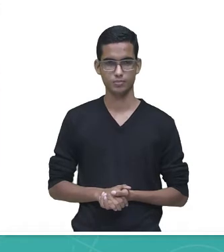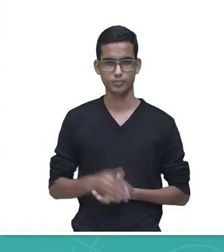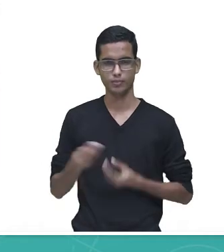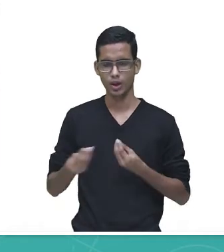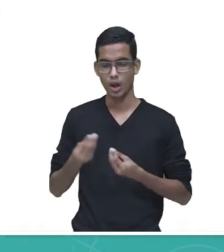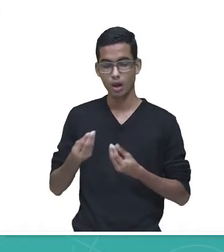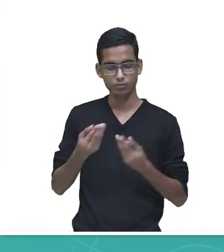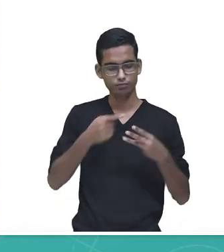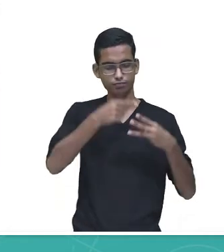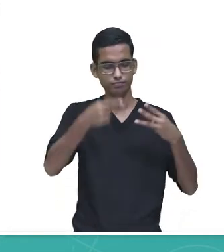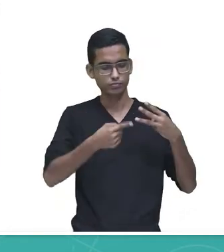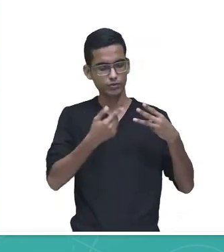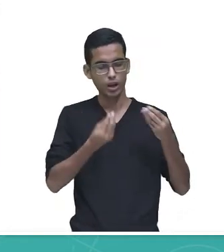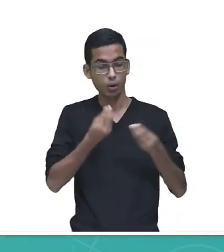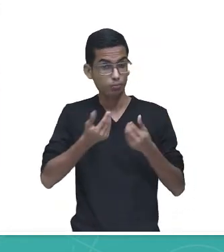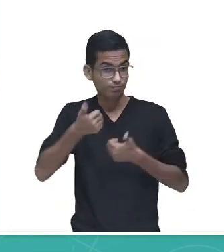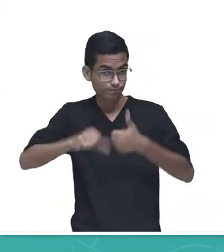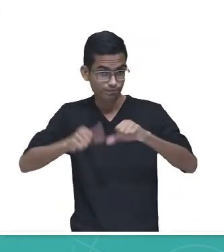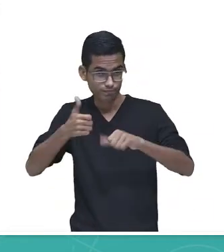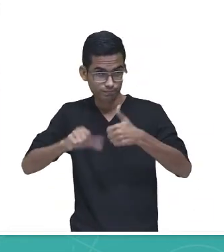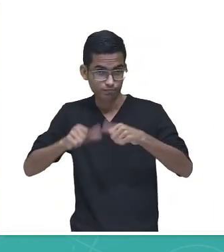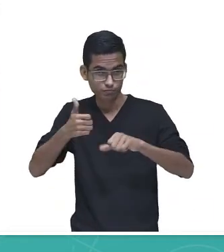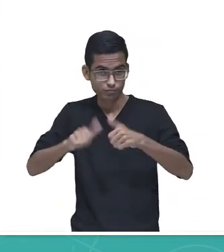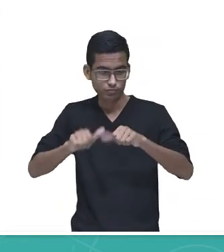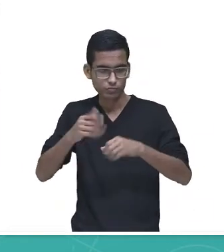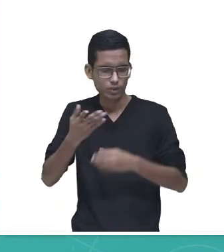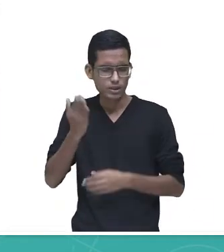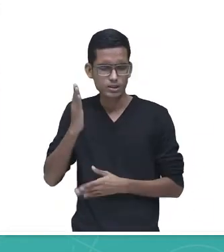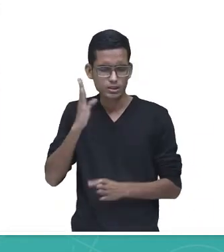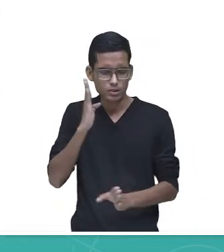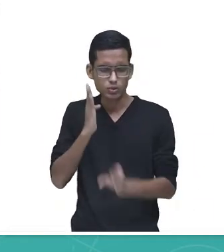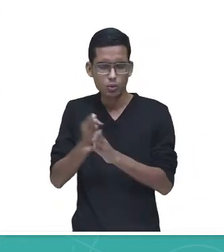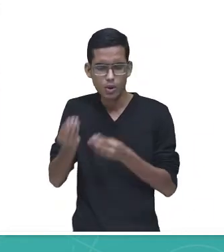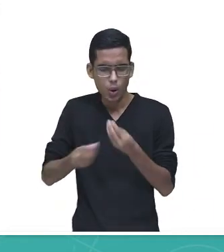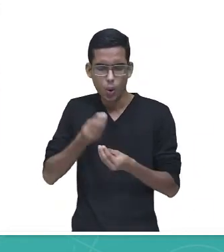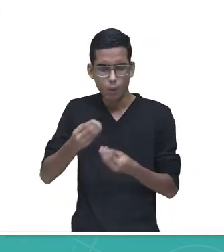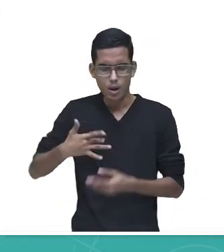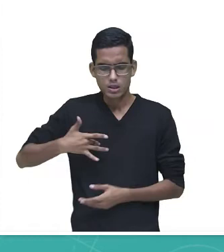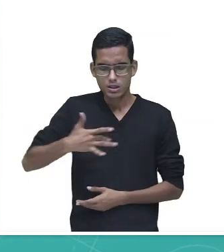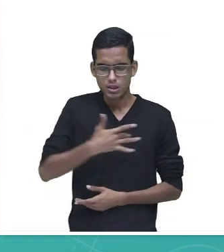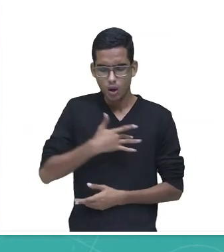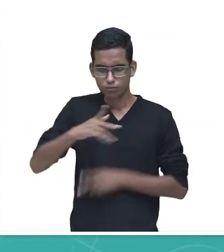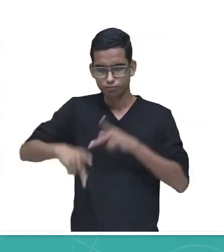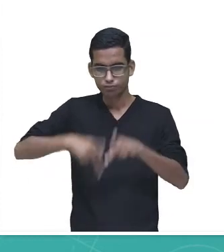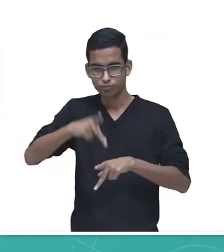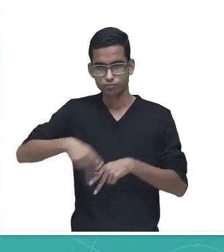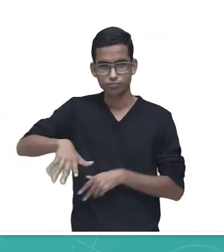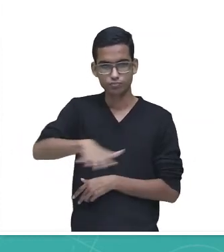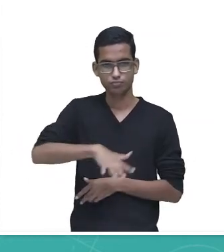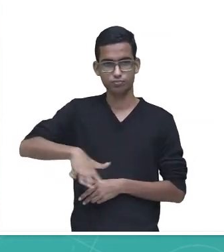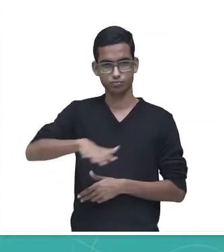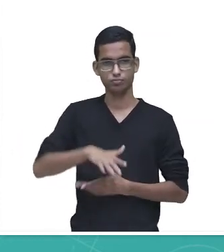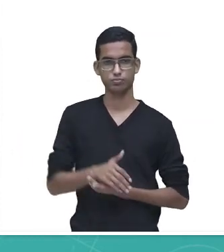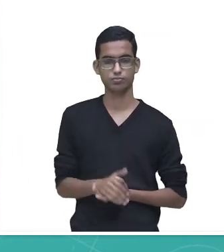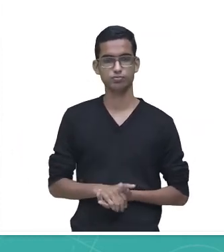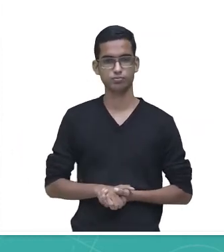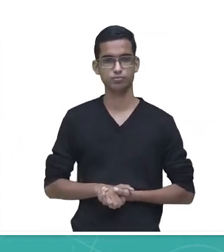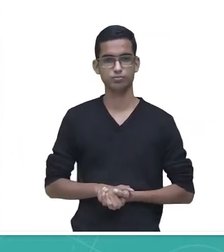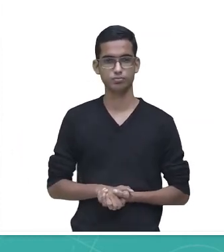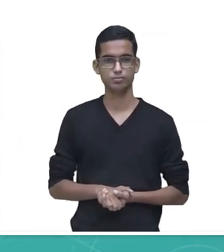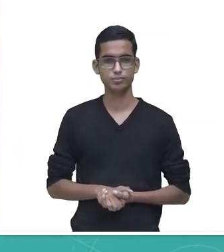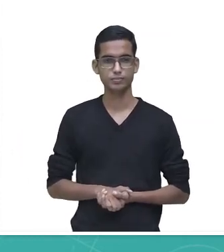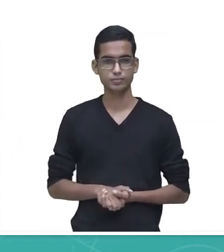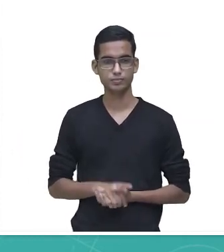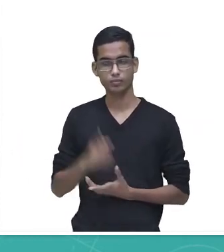de avaliação e a média do bem-estar de uma população. Mais uma vez, eu trouxe esse mapa para vocês do IBGE,